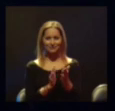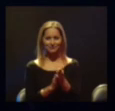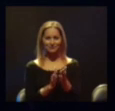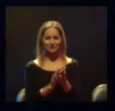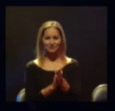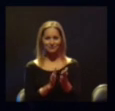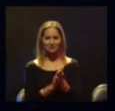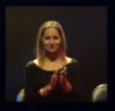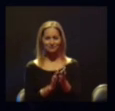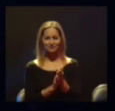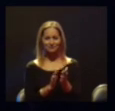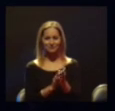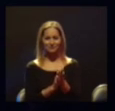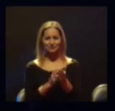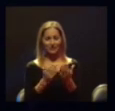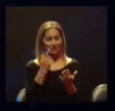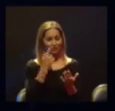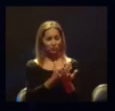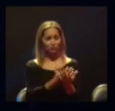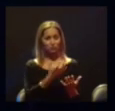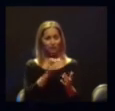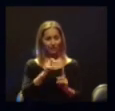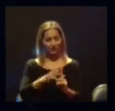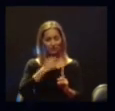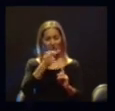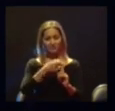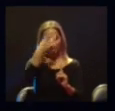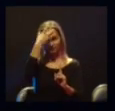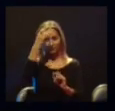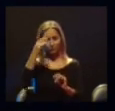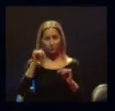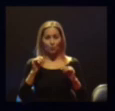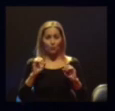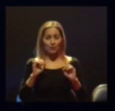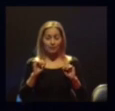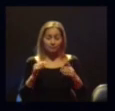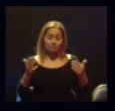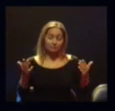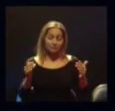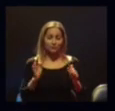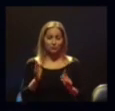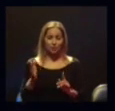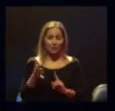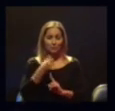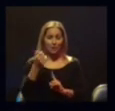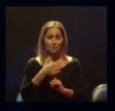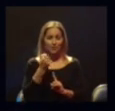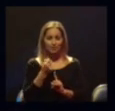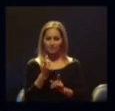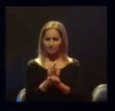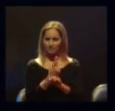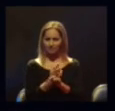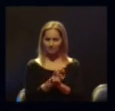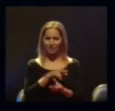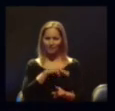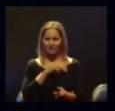que vai estar em destaque durante este ano em Setúbal, ou já não tivesse conquistado diversos títulos de